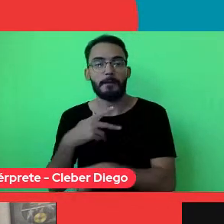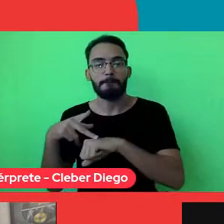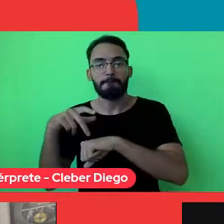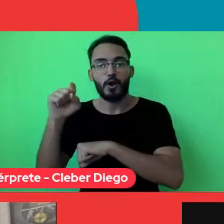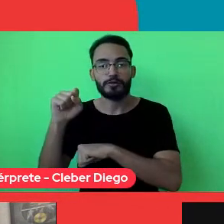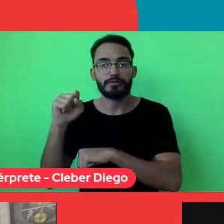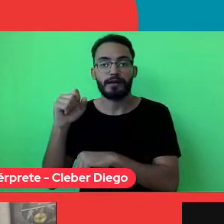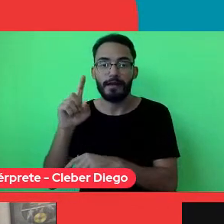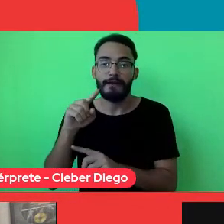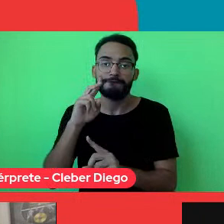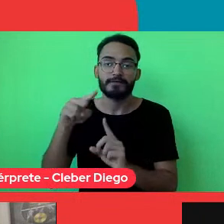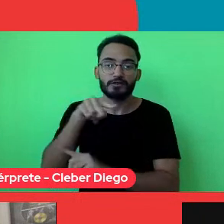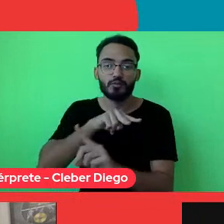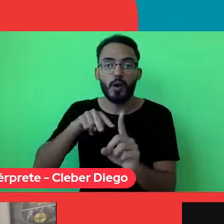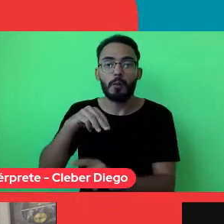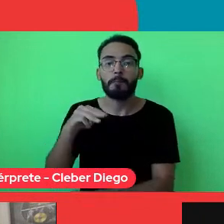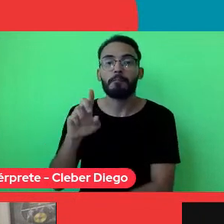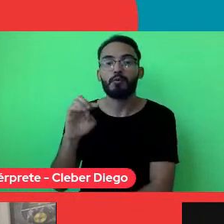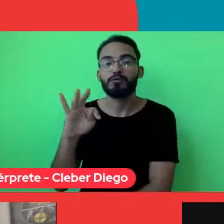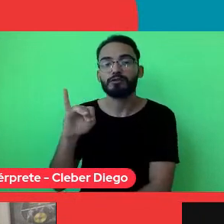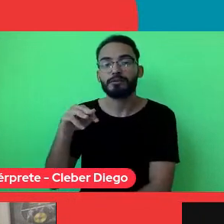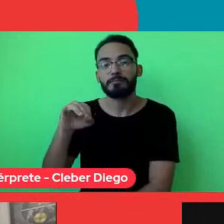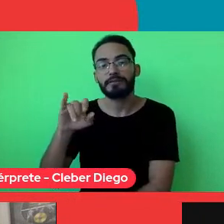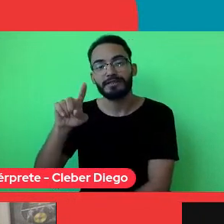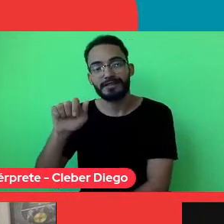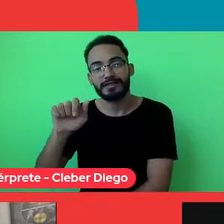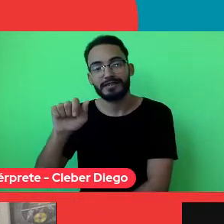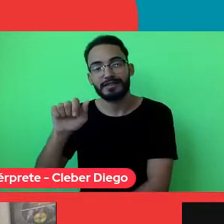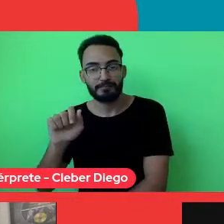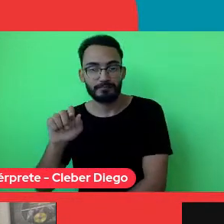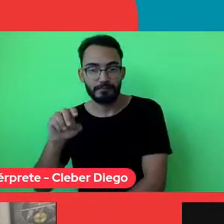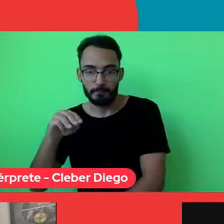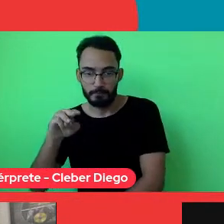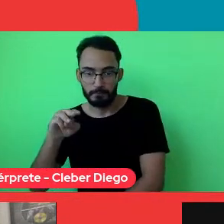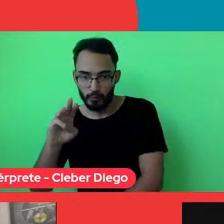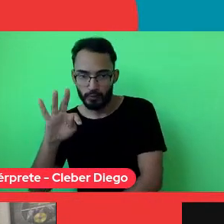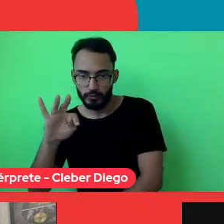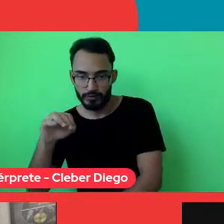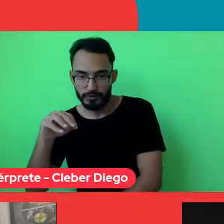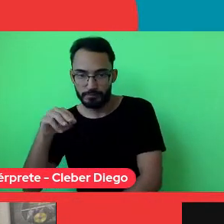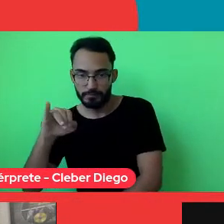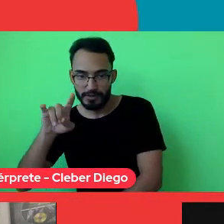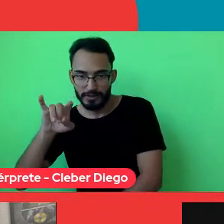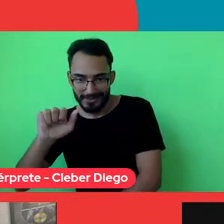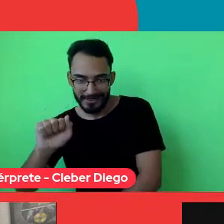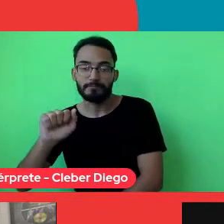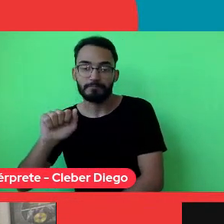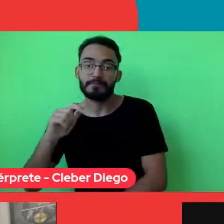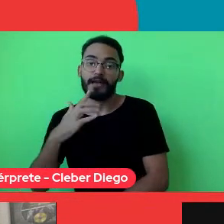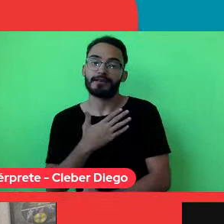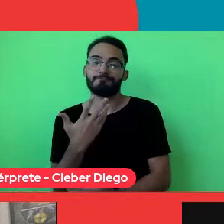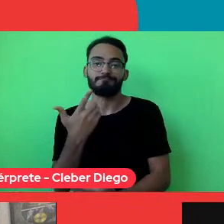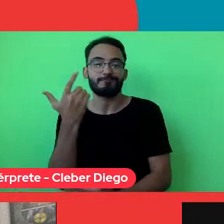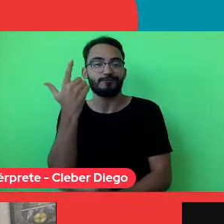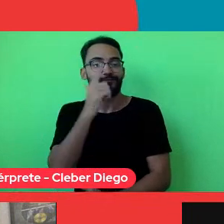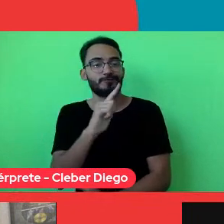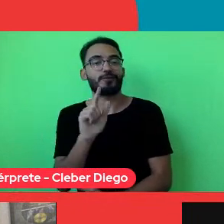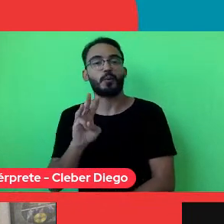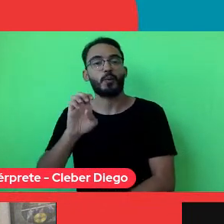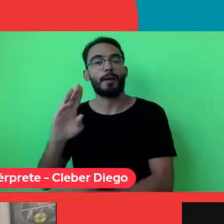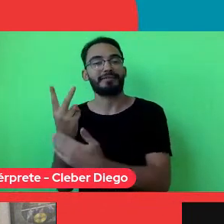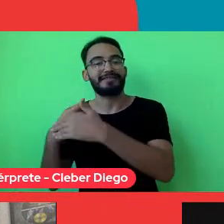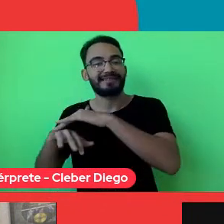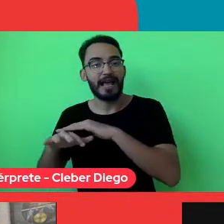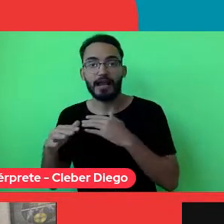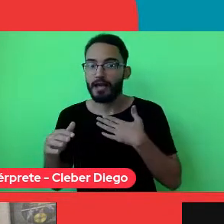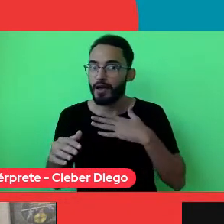visual e multimídia. Acabei desenvolvendo nesse caminho, vim para a CIT, como eu falei, comecei a trabalhar como web designer. Daí eu, muito curiosa que